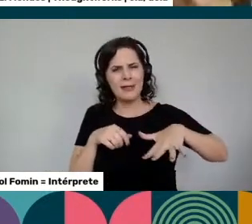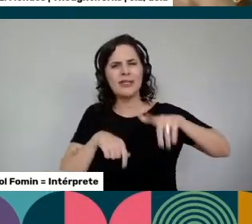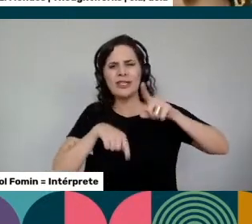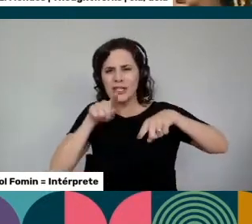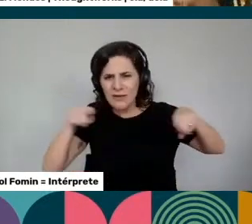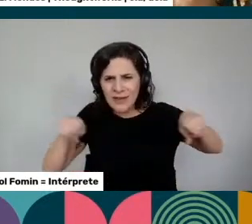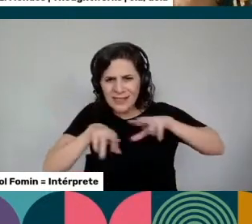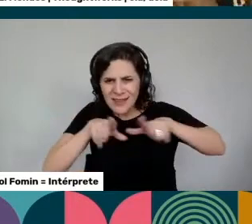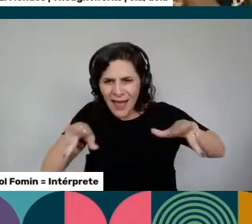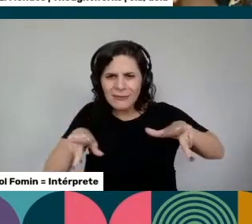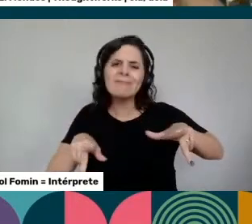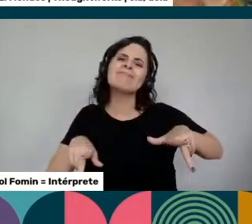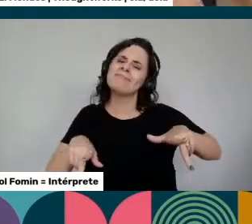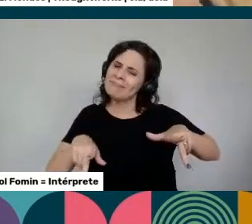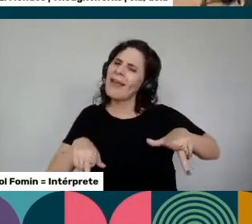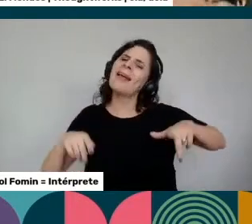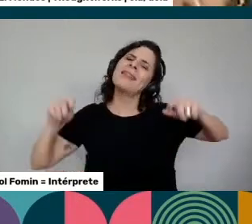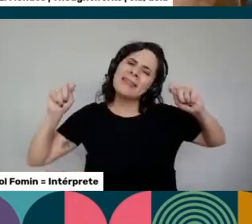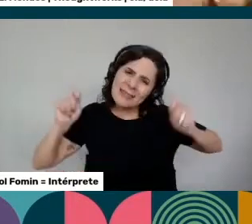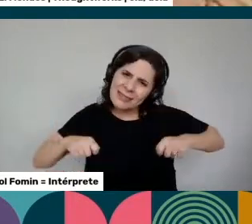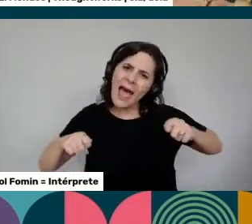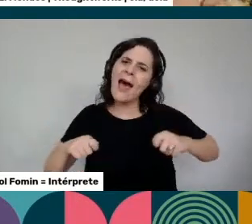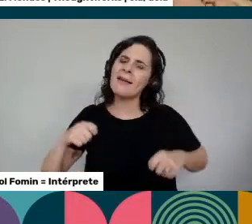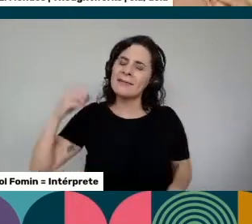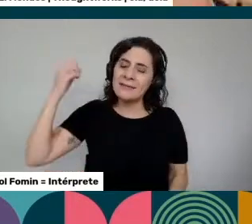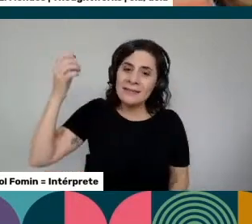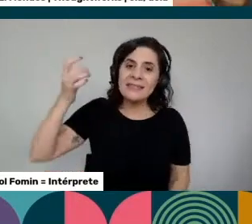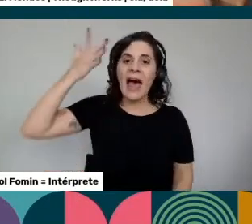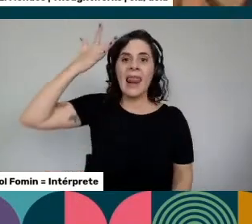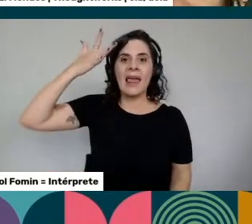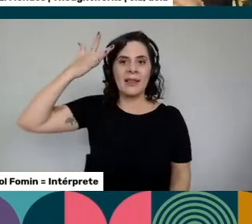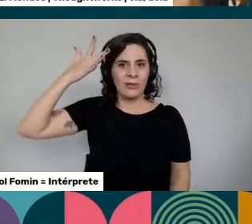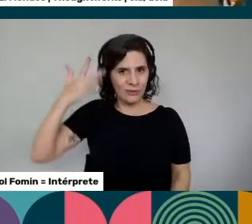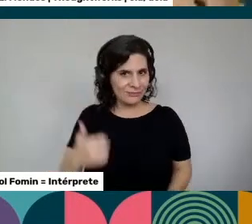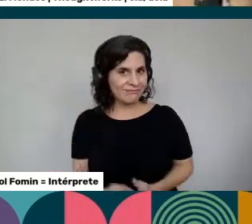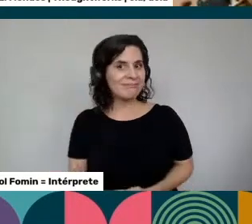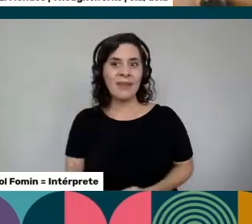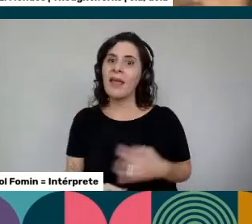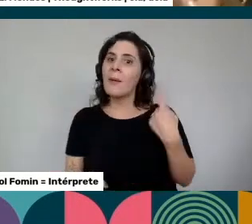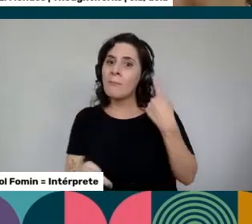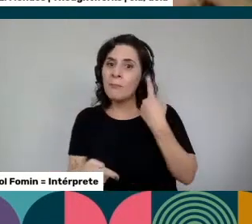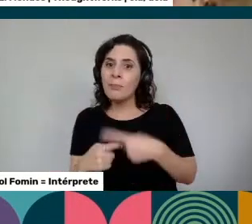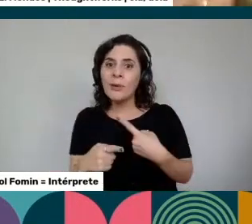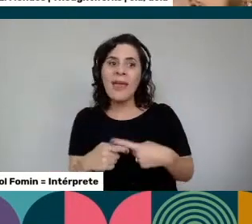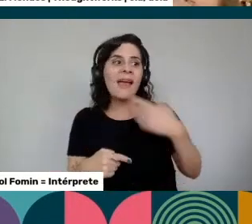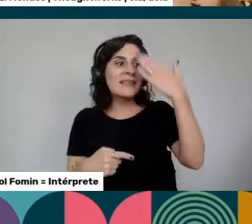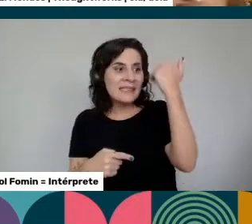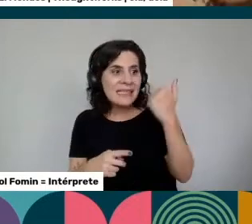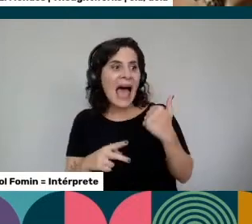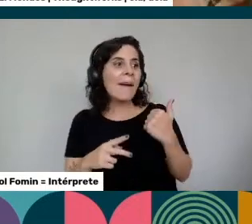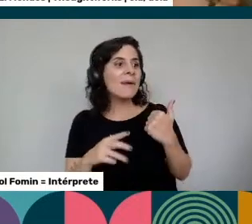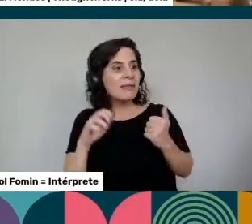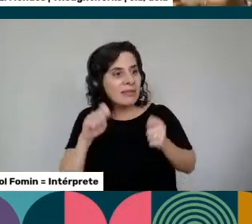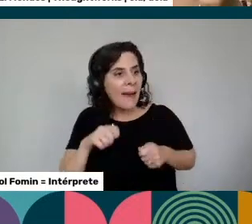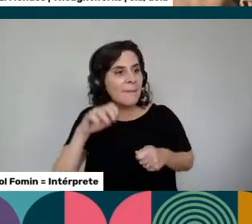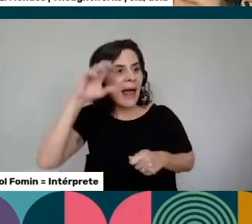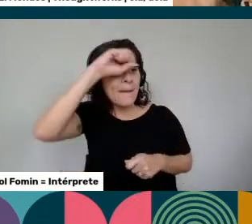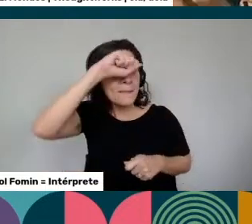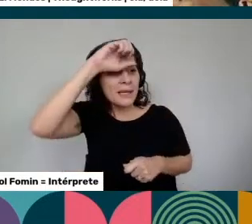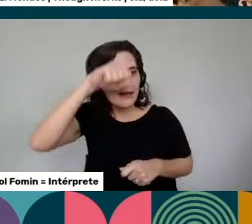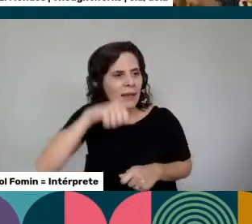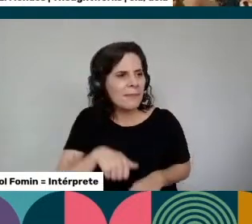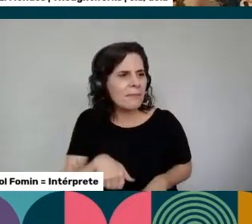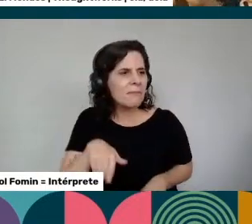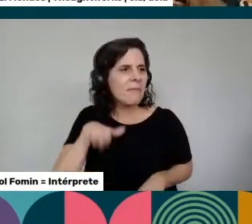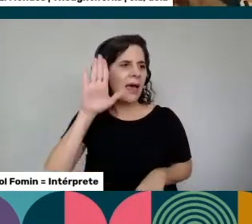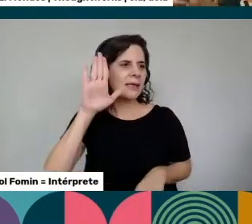diversos, mais plurais, que esses talentos querem se conectar, porque sabem que vão aprender mais, que vão se desafiar mais.